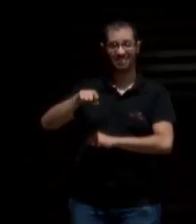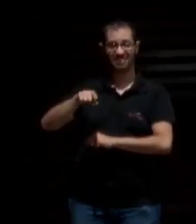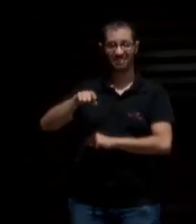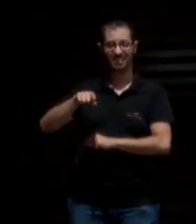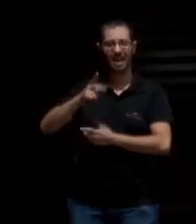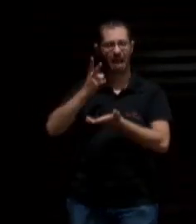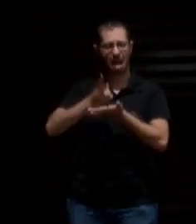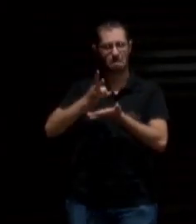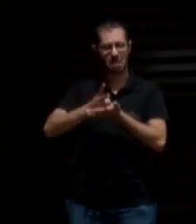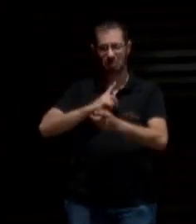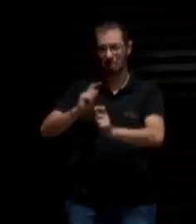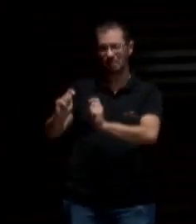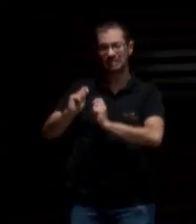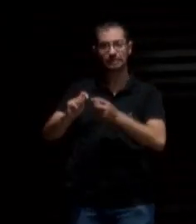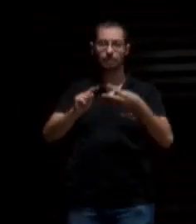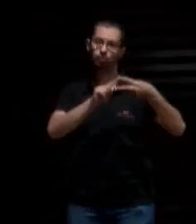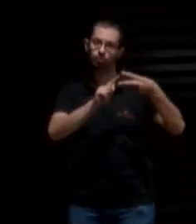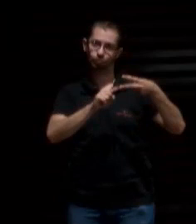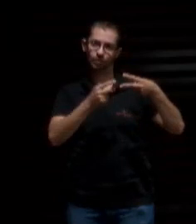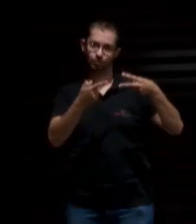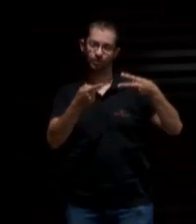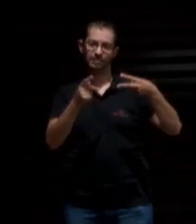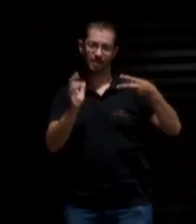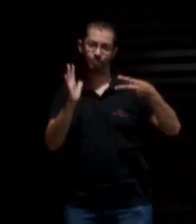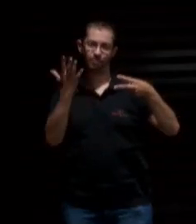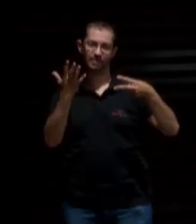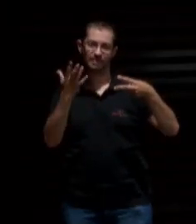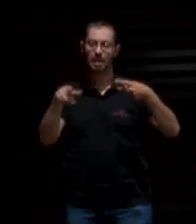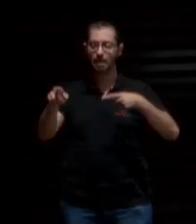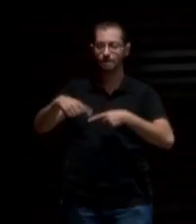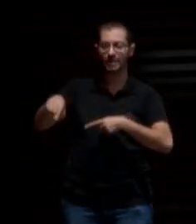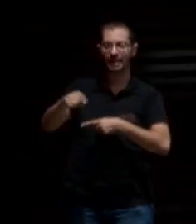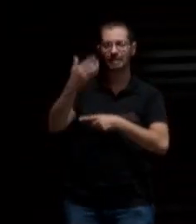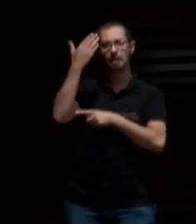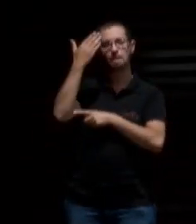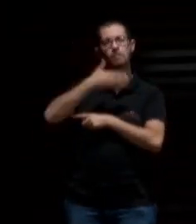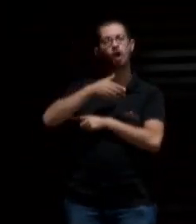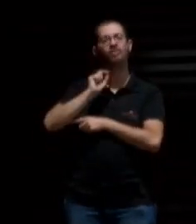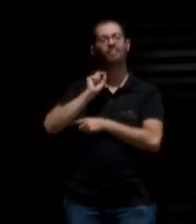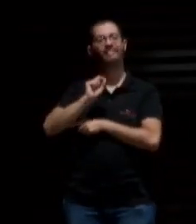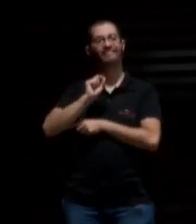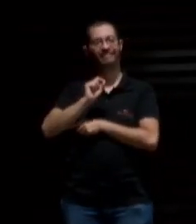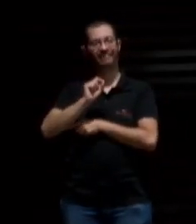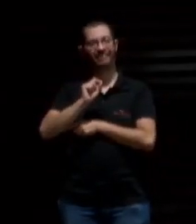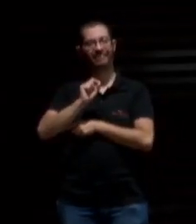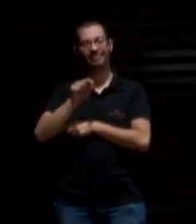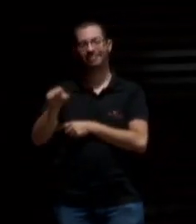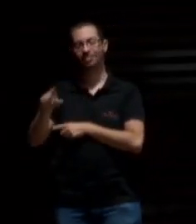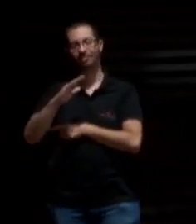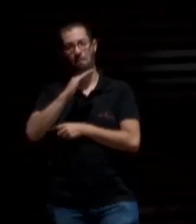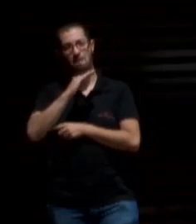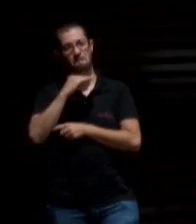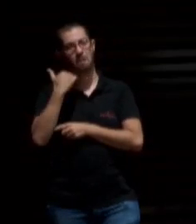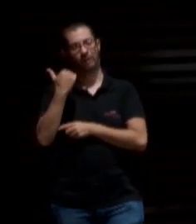a mesma perseguição serve para duas coisas. Ela é para eles a prova evidente de que eles estão